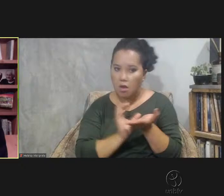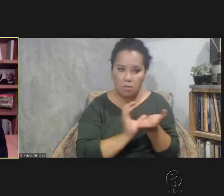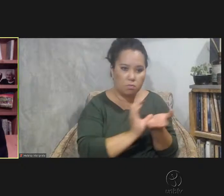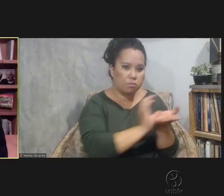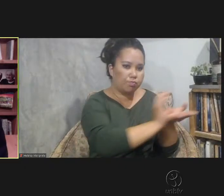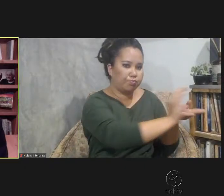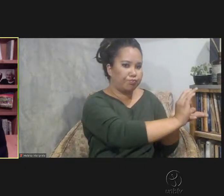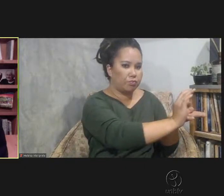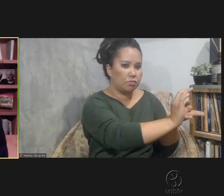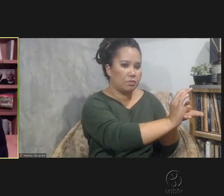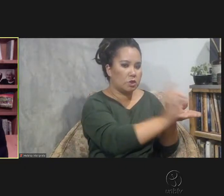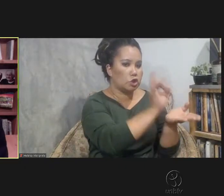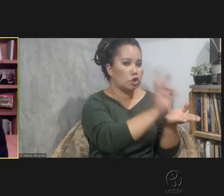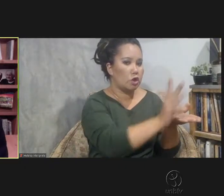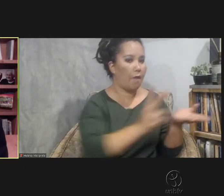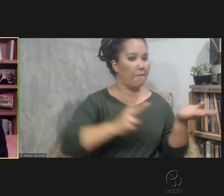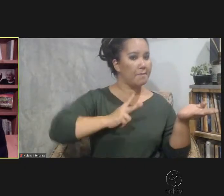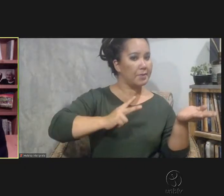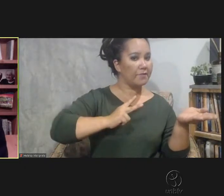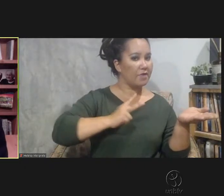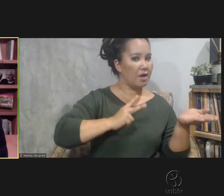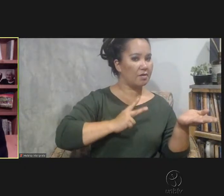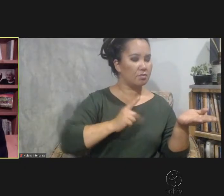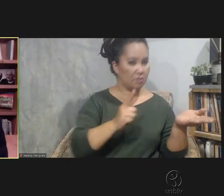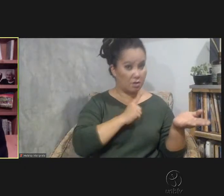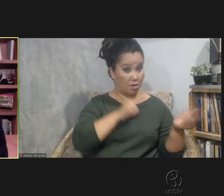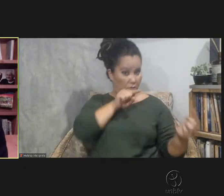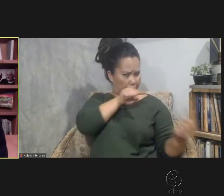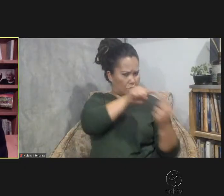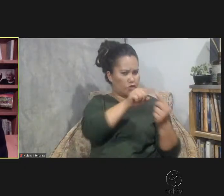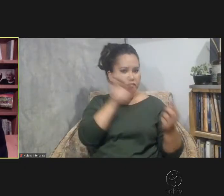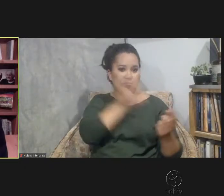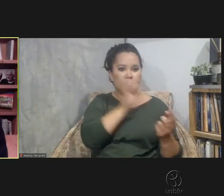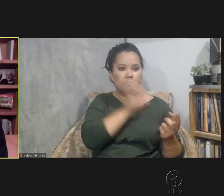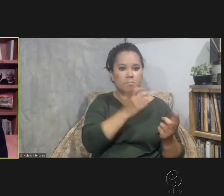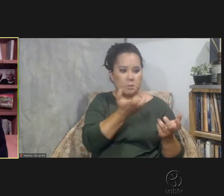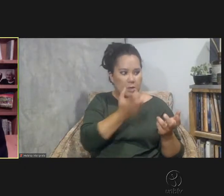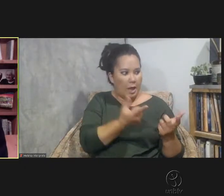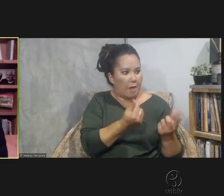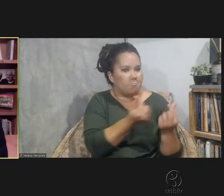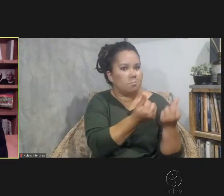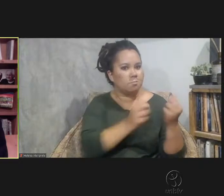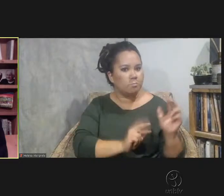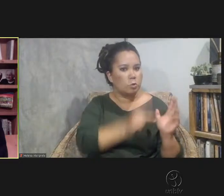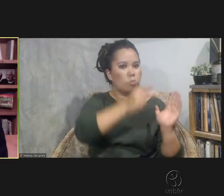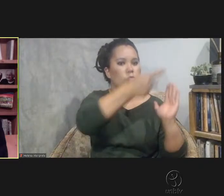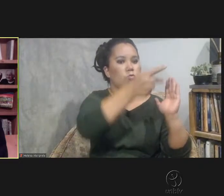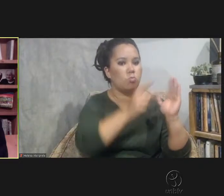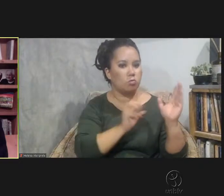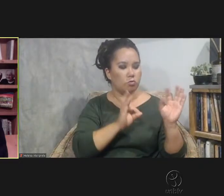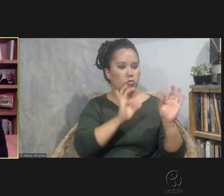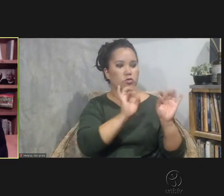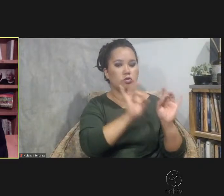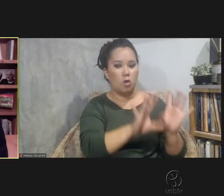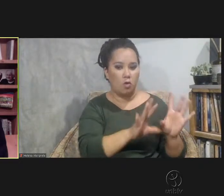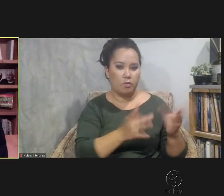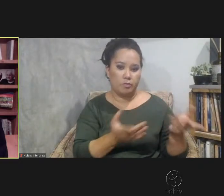nos objetivos de curto prazo, que podem ser lucrativos para quem está financiando, mas